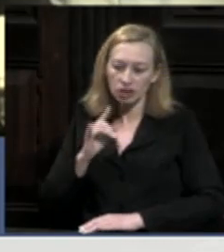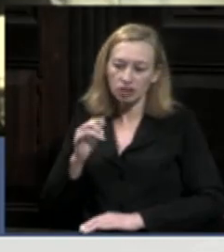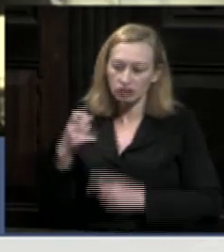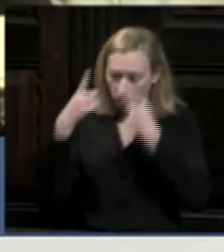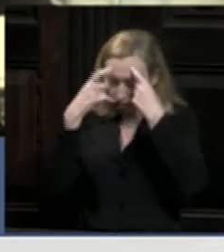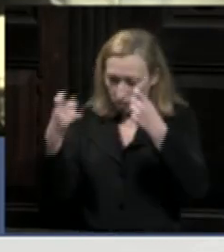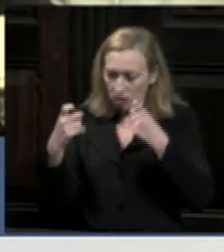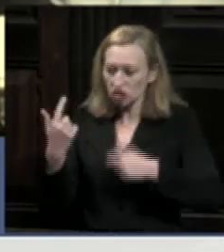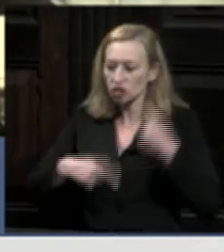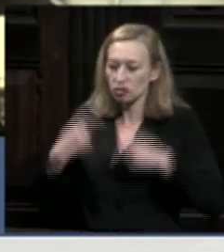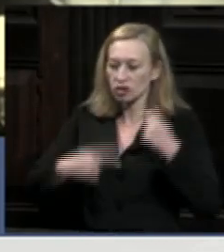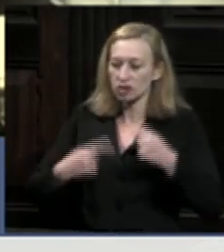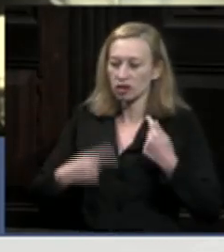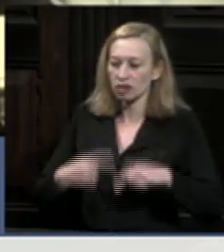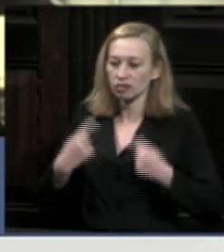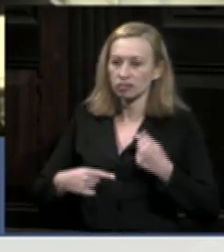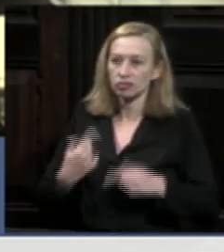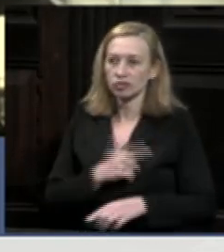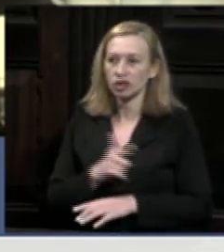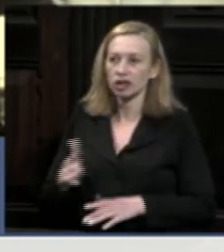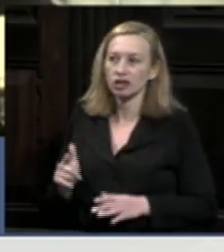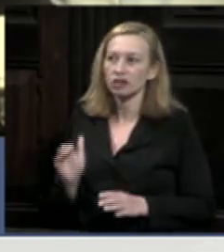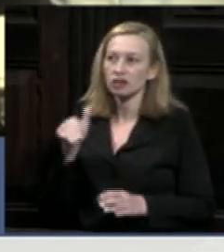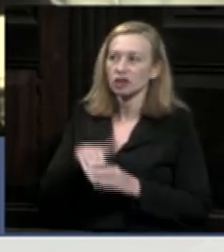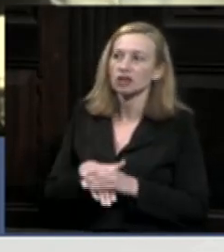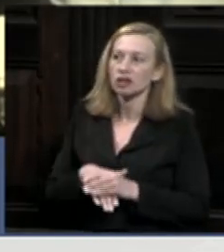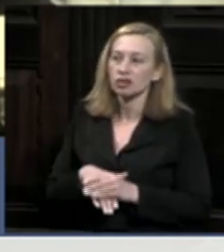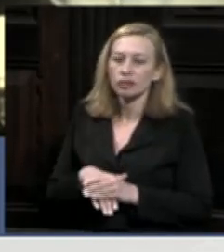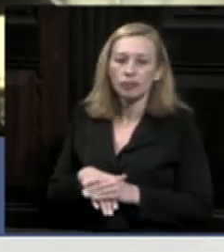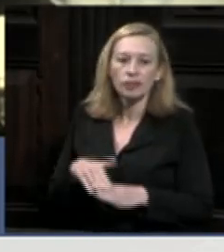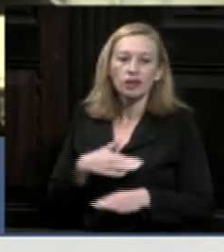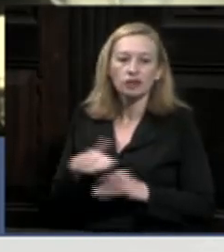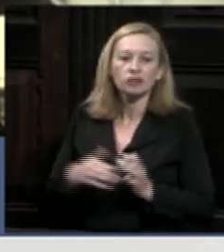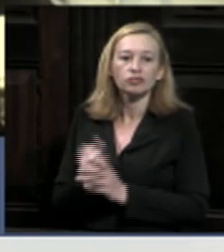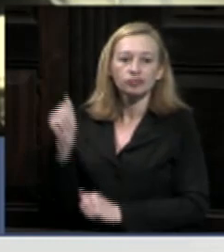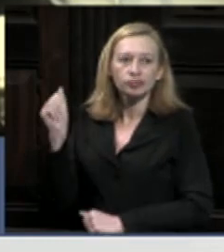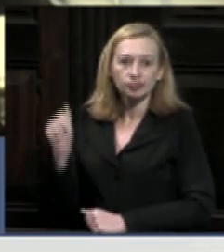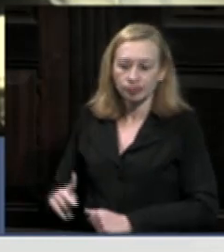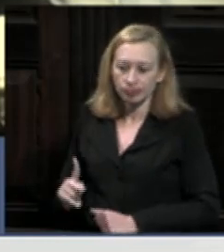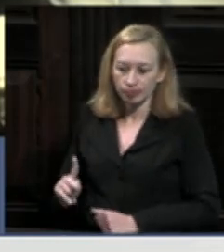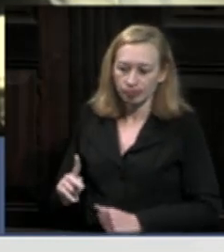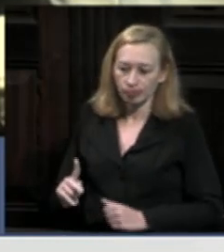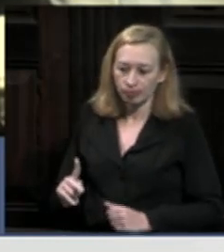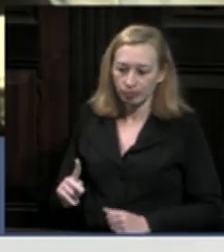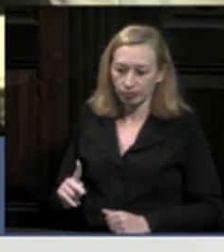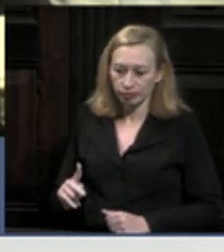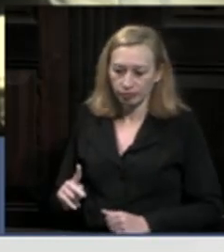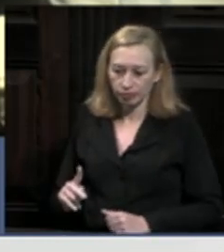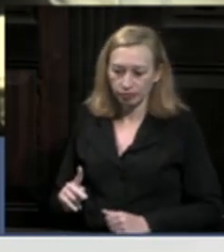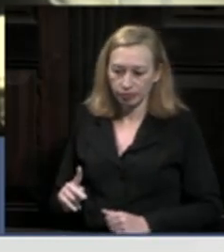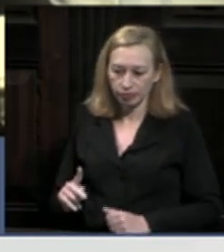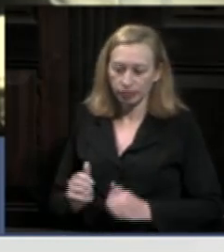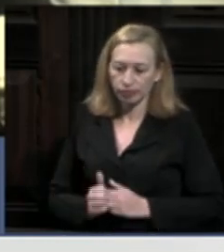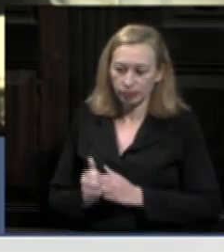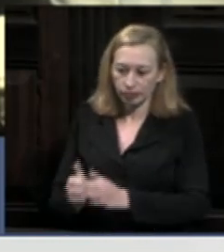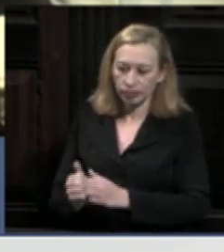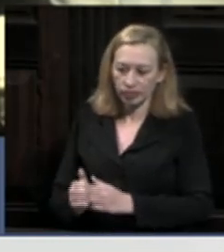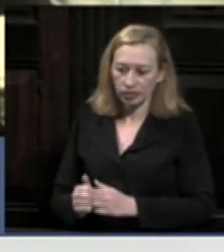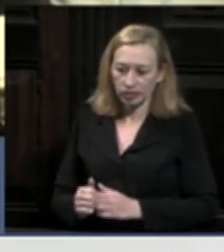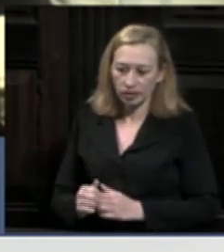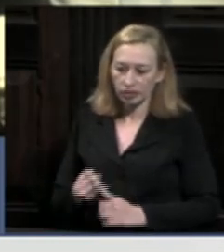discussão não tem que discutir já a discussão em votação seus que aprova resolução aprovada vai autógrafo que é declarado